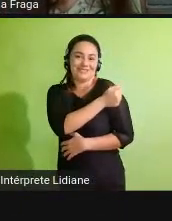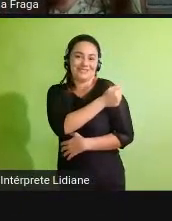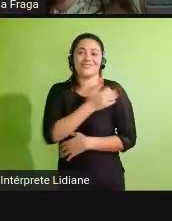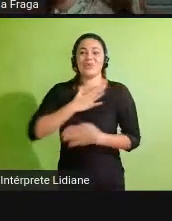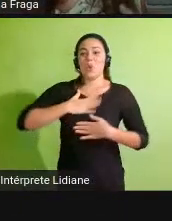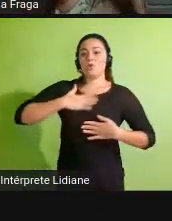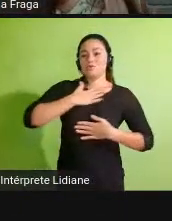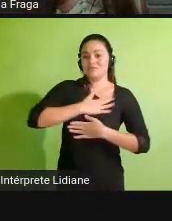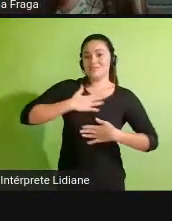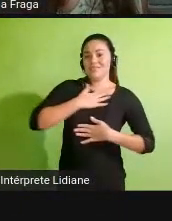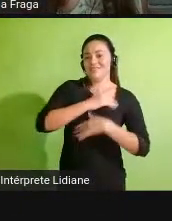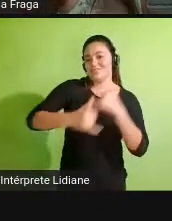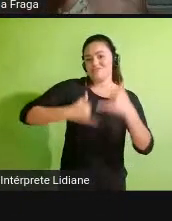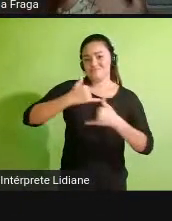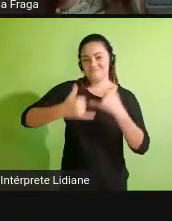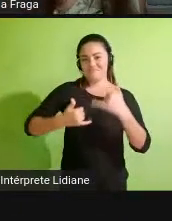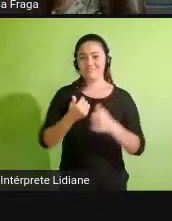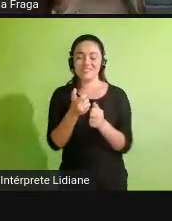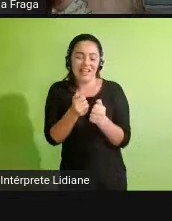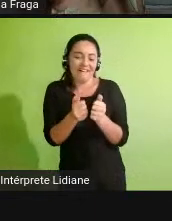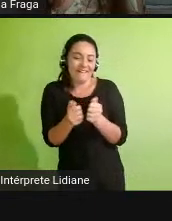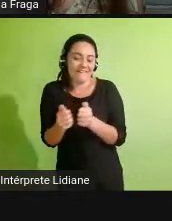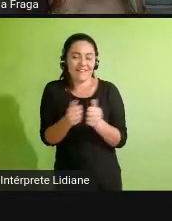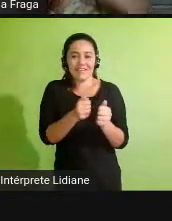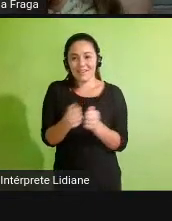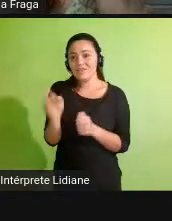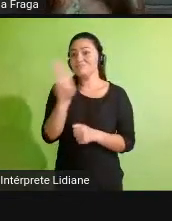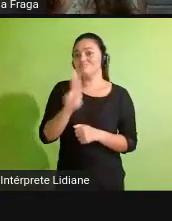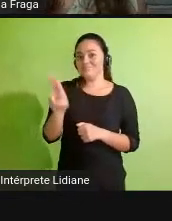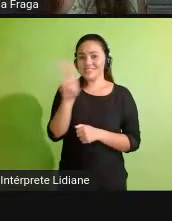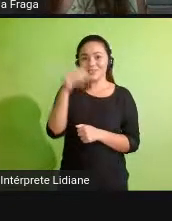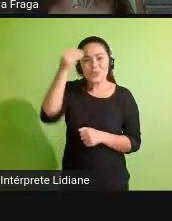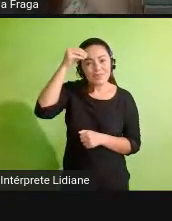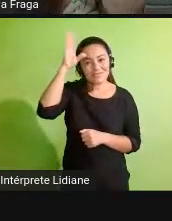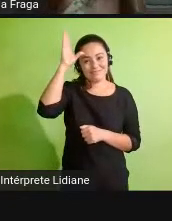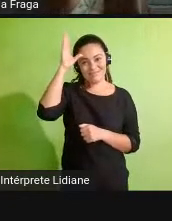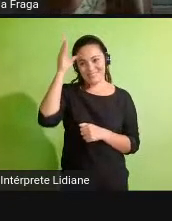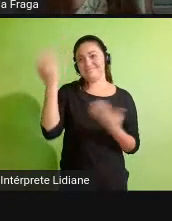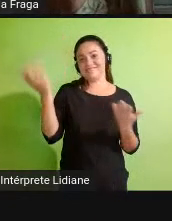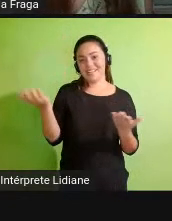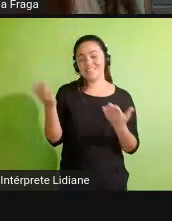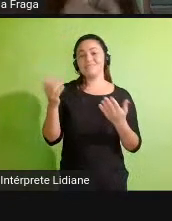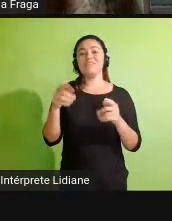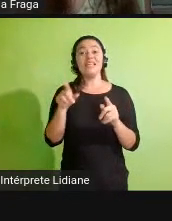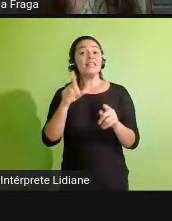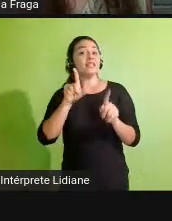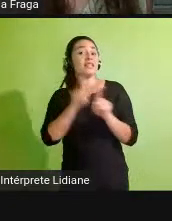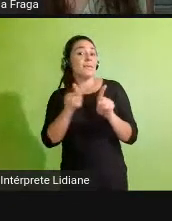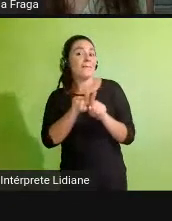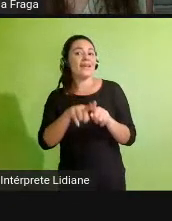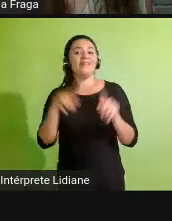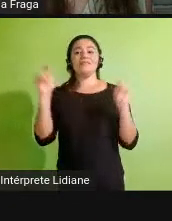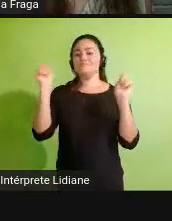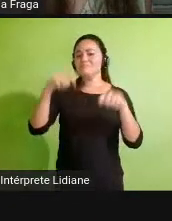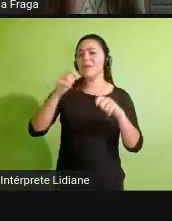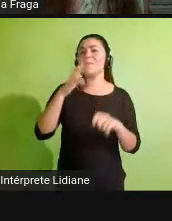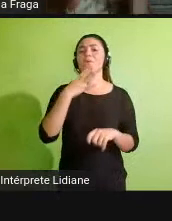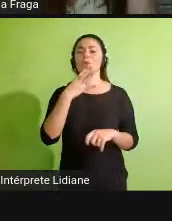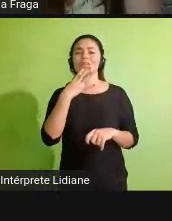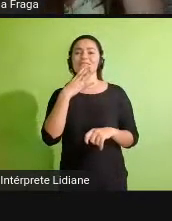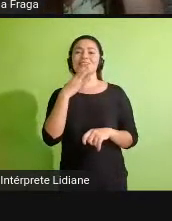além também de poderem se espelhar na história de vida dessas quatro mulheres, né? Dessas três cientistas e da